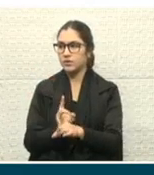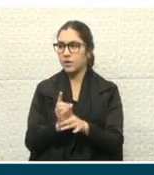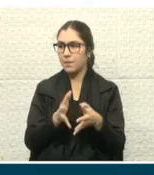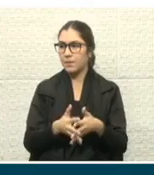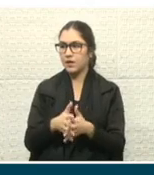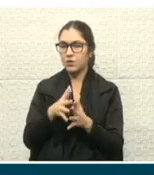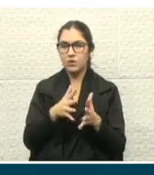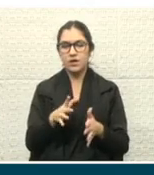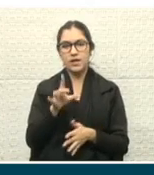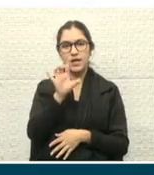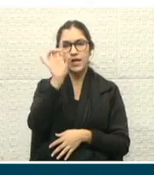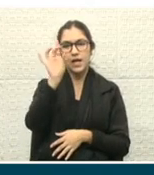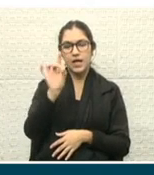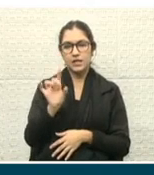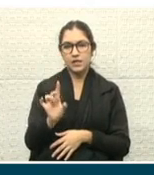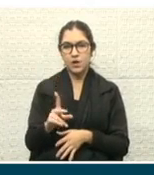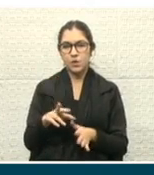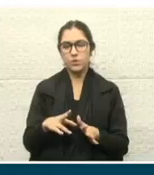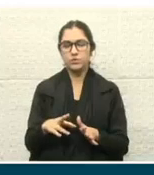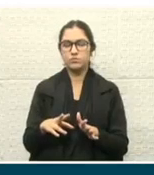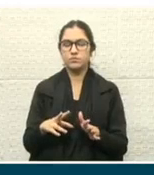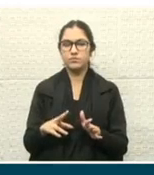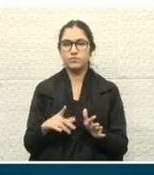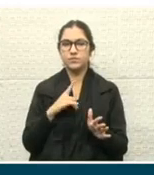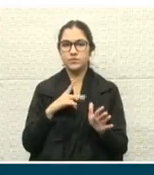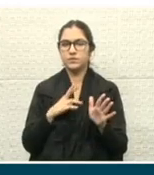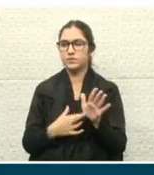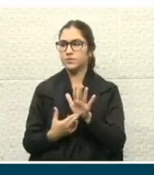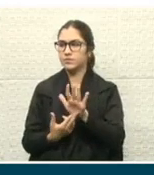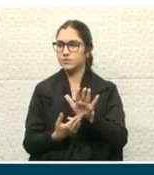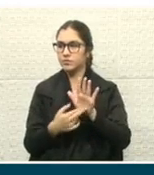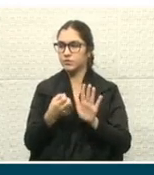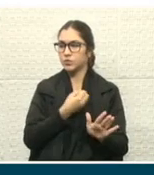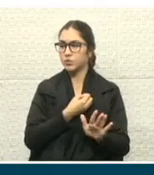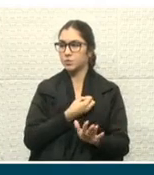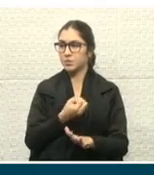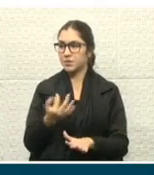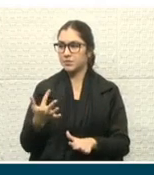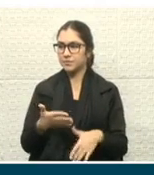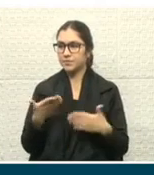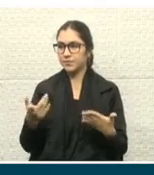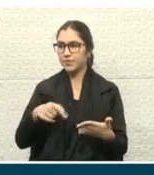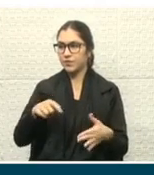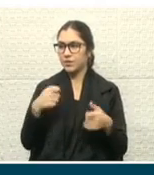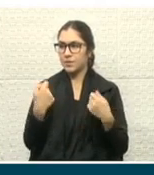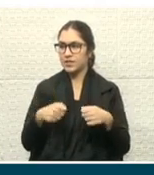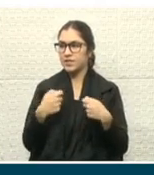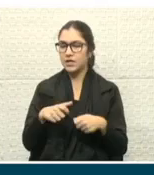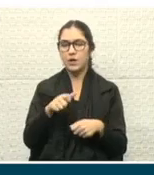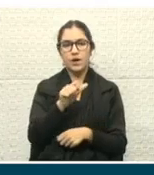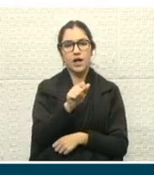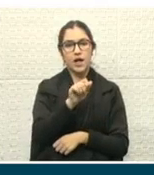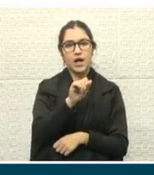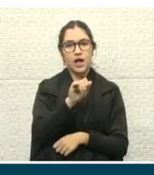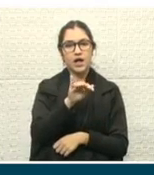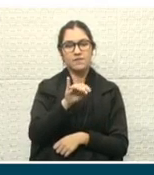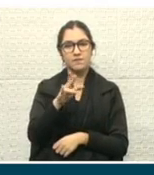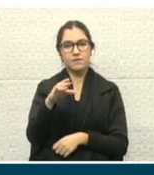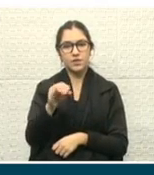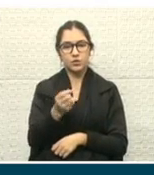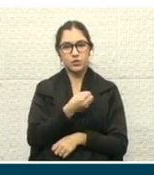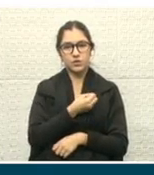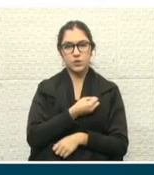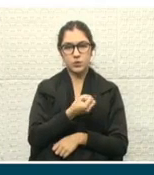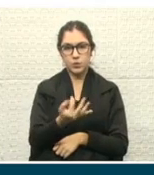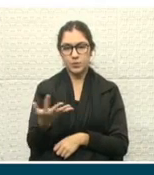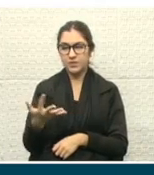complexo cada um dos pontos correspondentes a esses números. Então, nós precisamos dos afixos desses